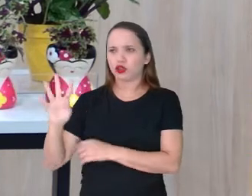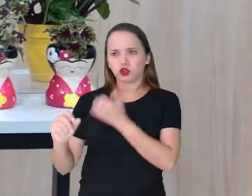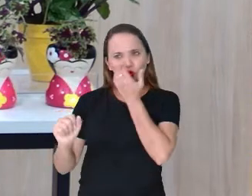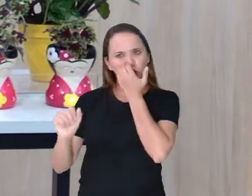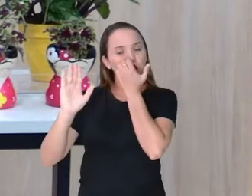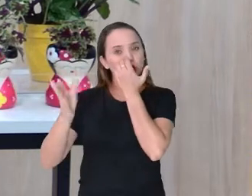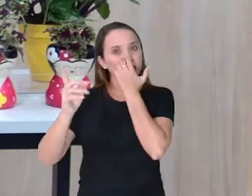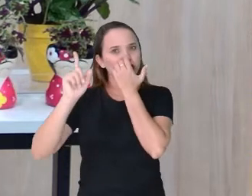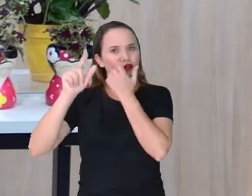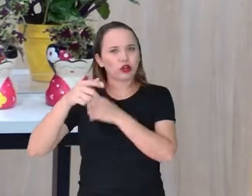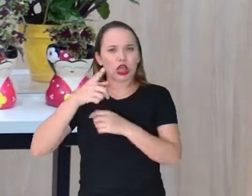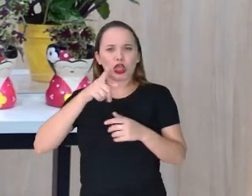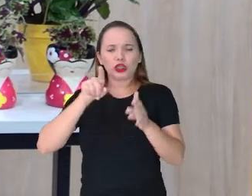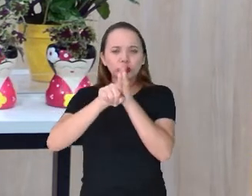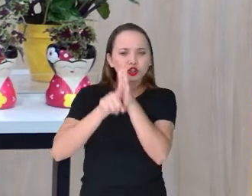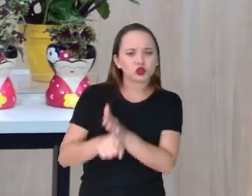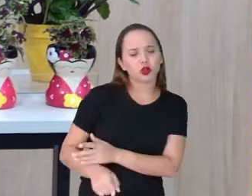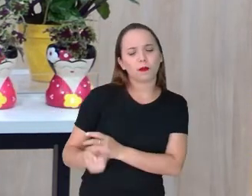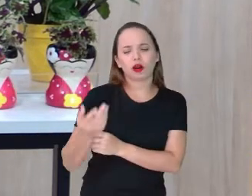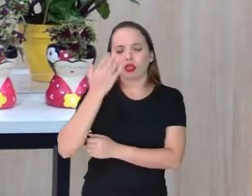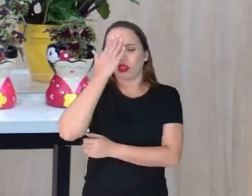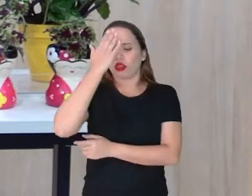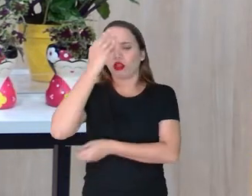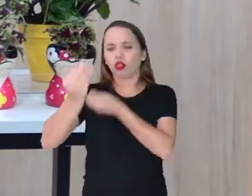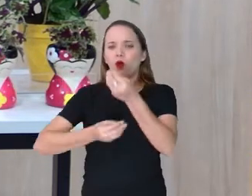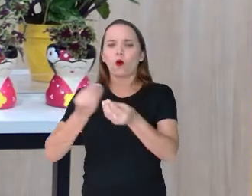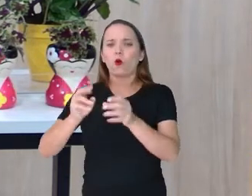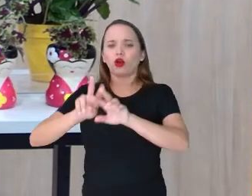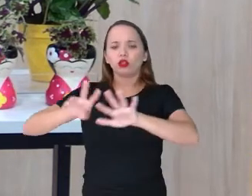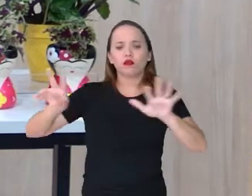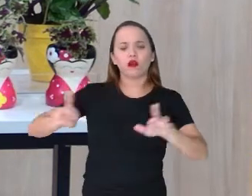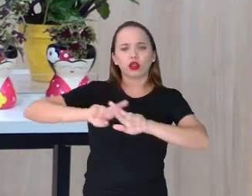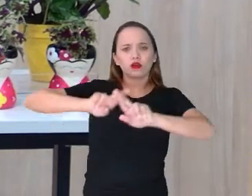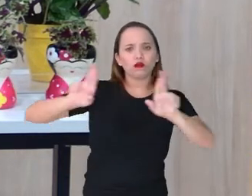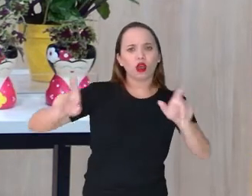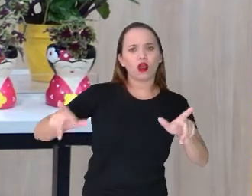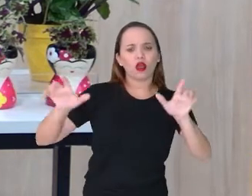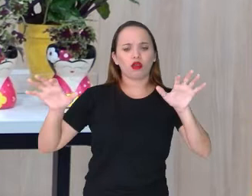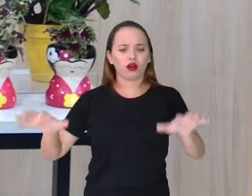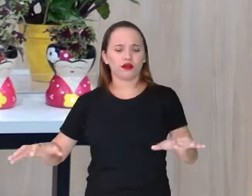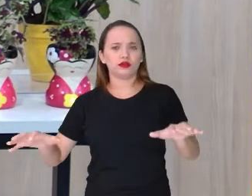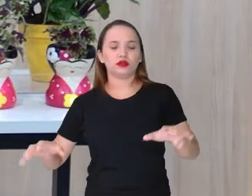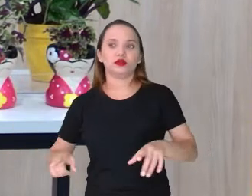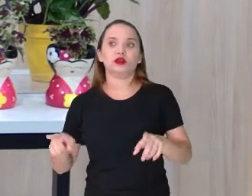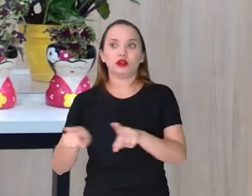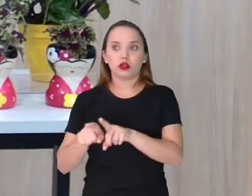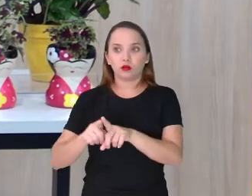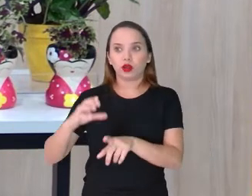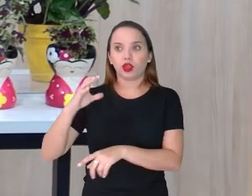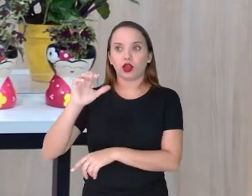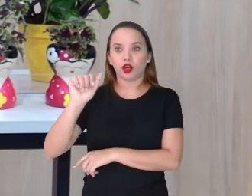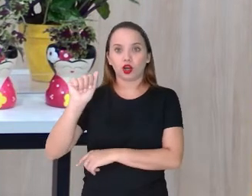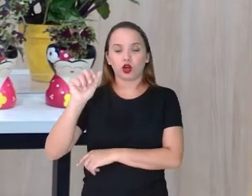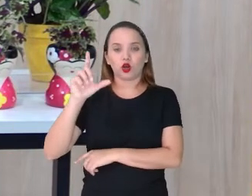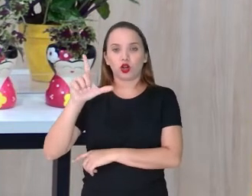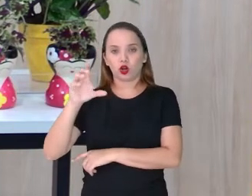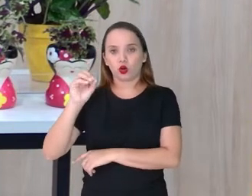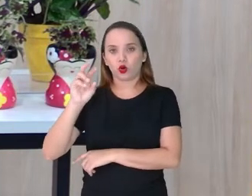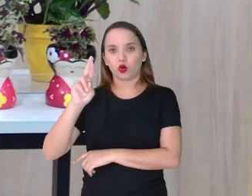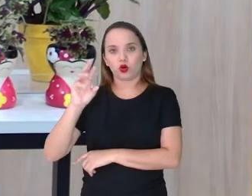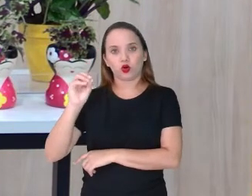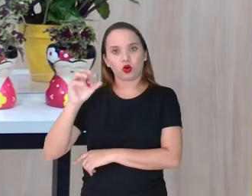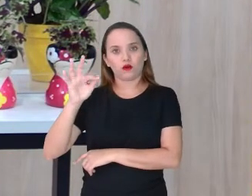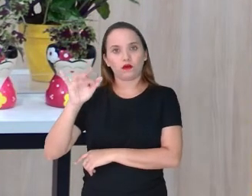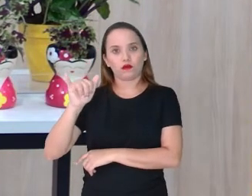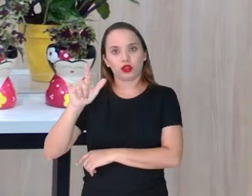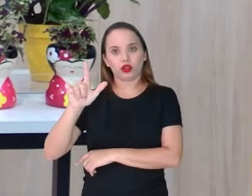dar uma dica. Clorofila, você vai ver que a pigmentação, a gente já viu na aula como extrair esse pigmento da planta, né,